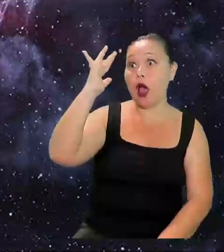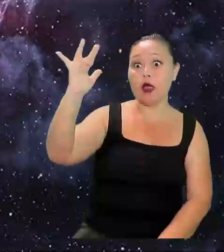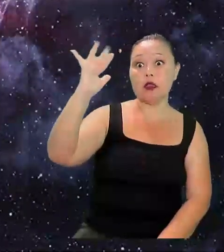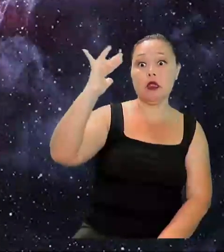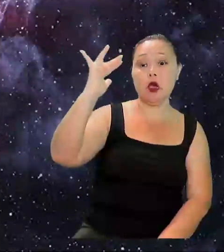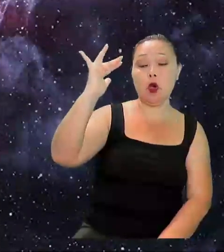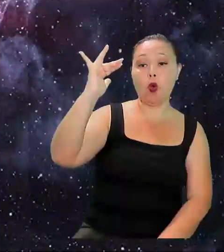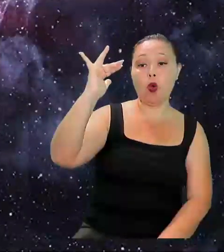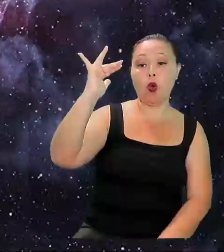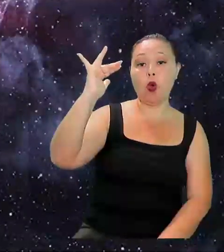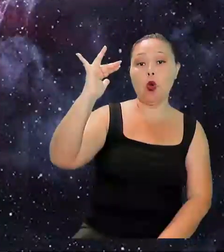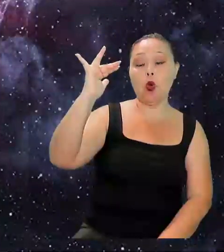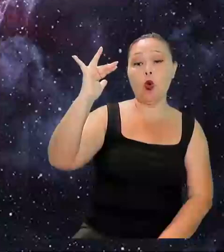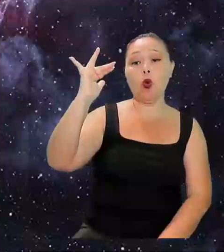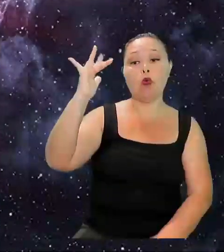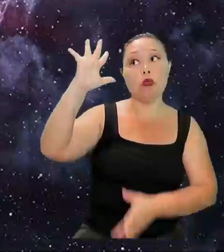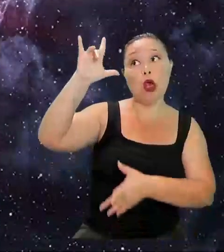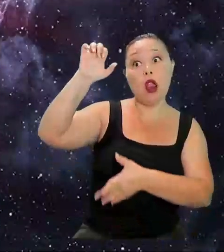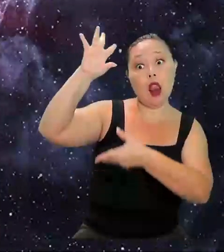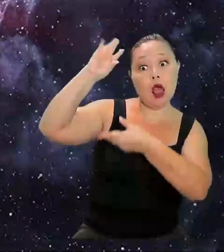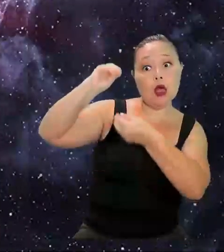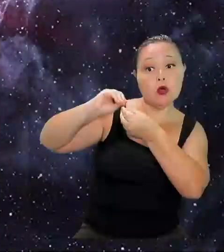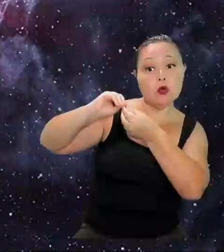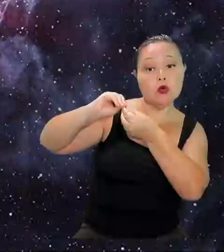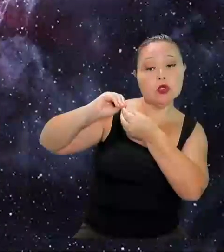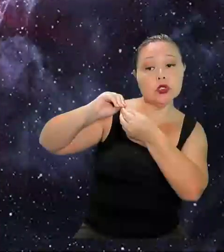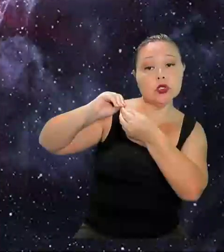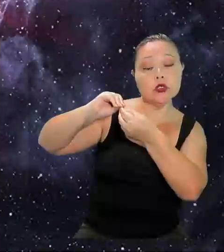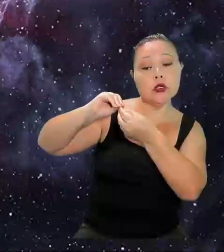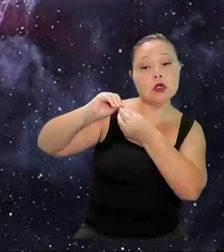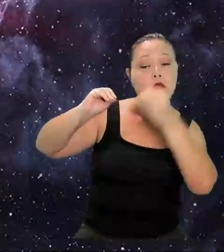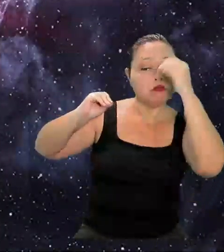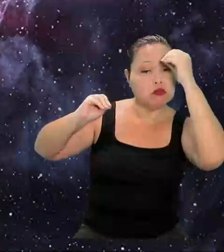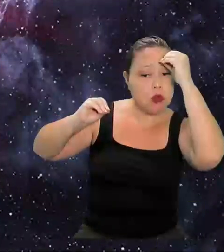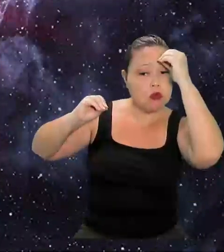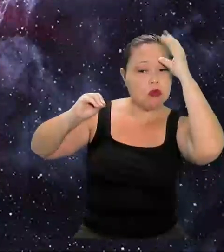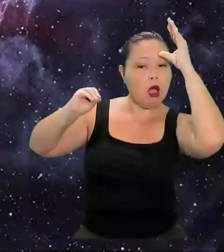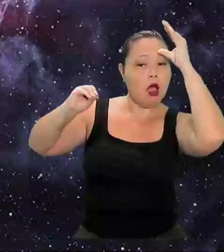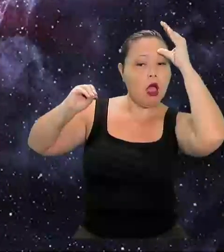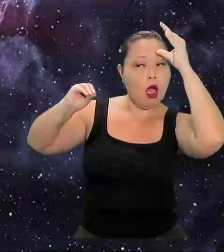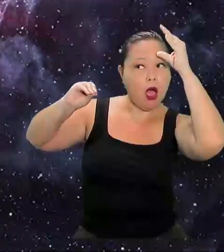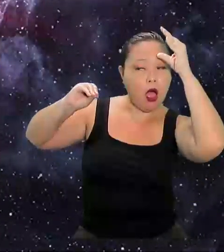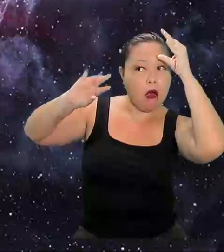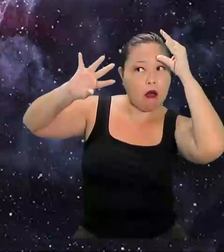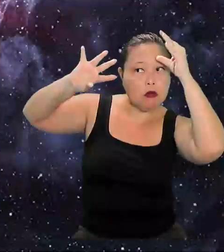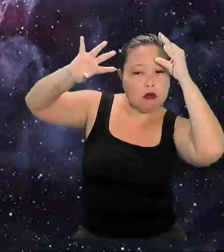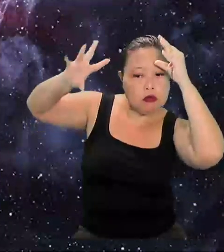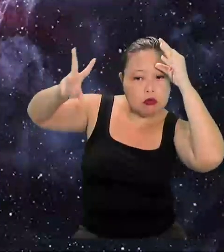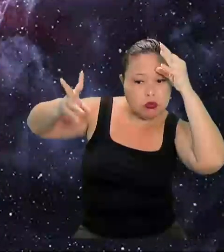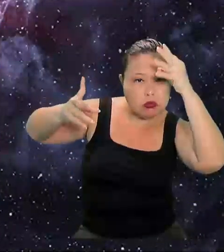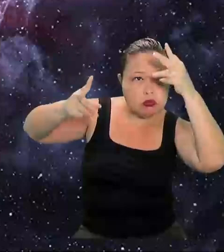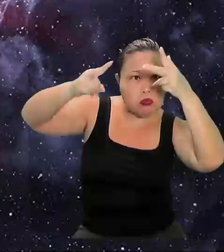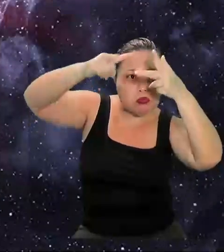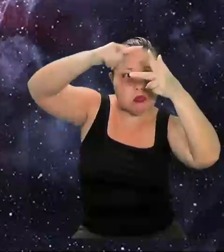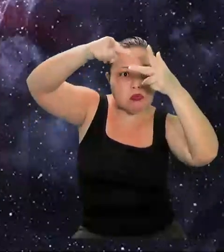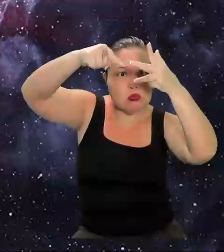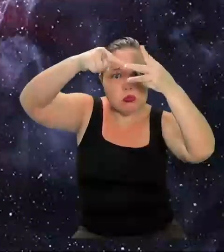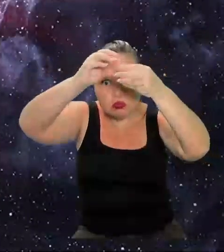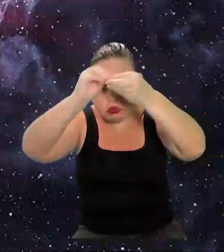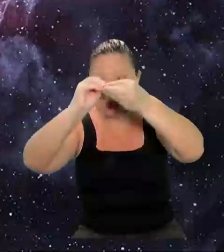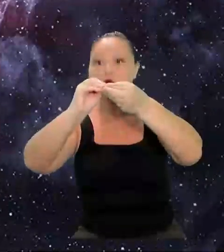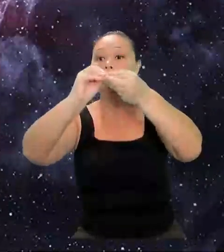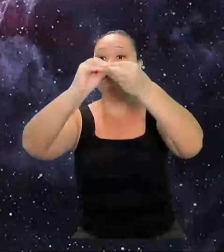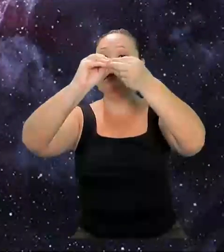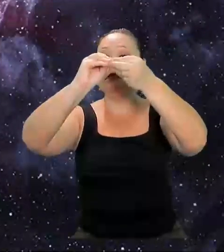teoria, aplicando a lógica e os conhecimentos que vocês têm já, né, lá prévios,